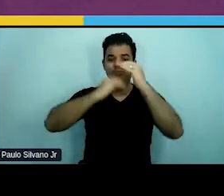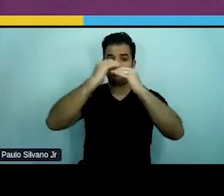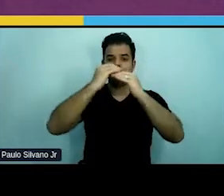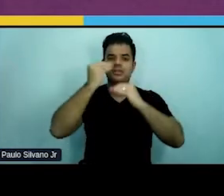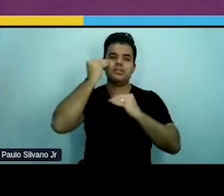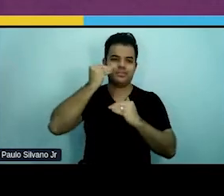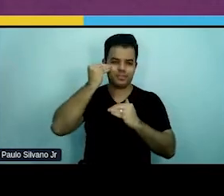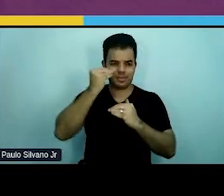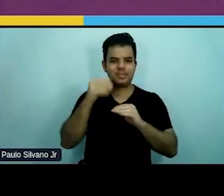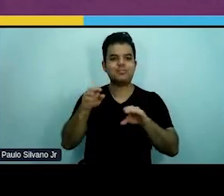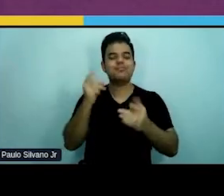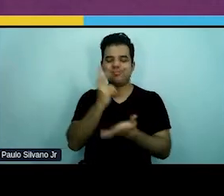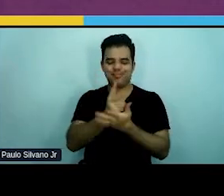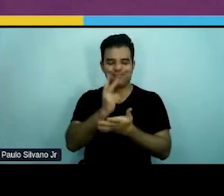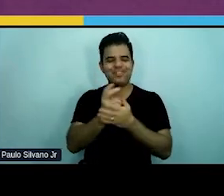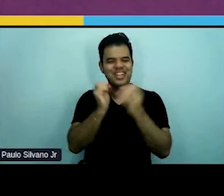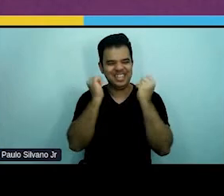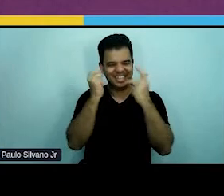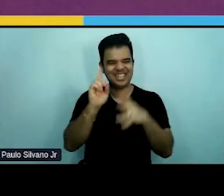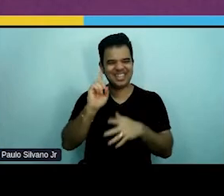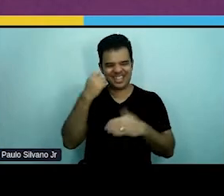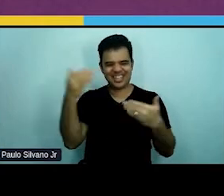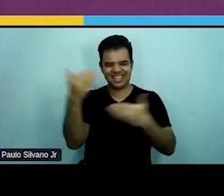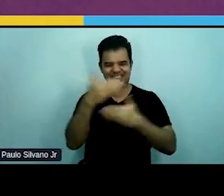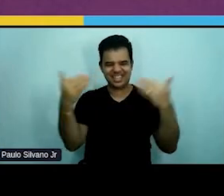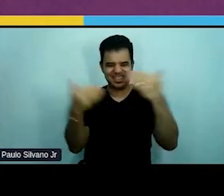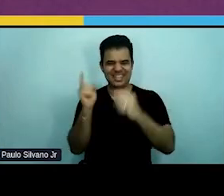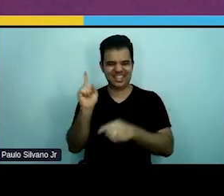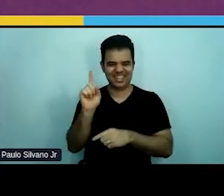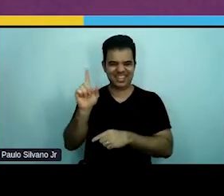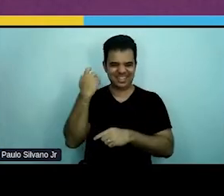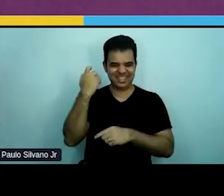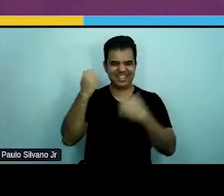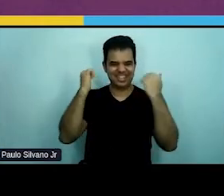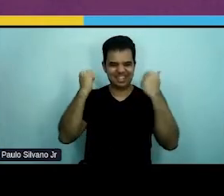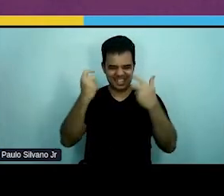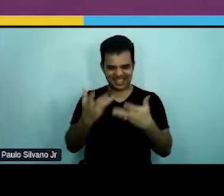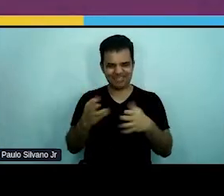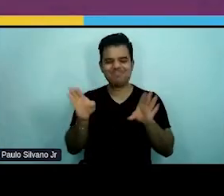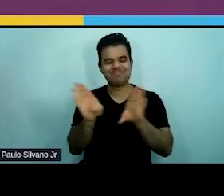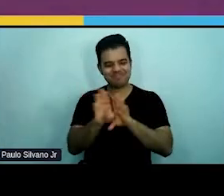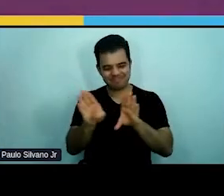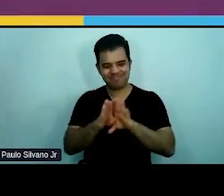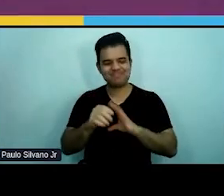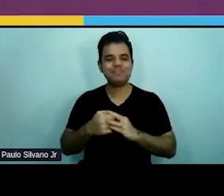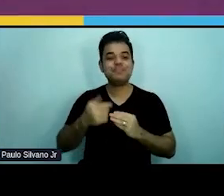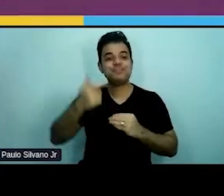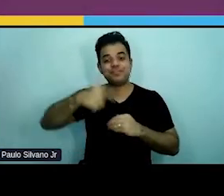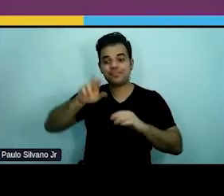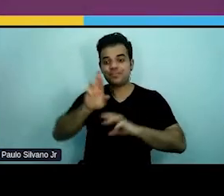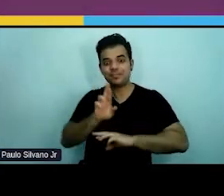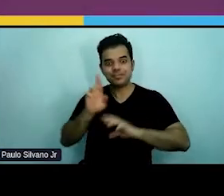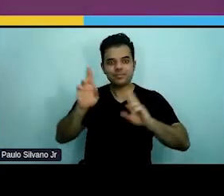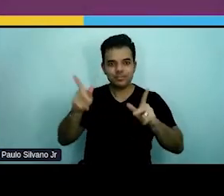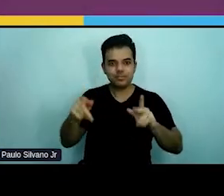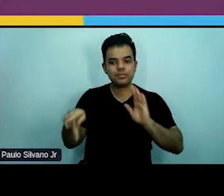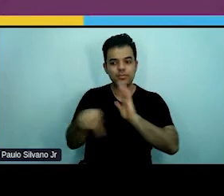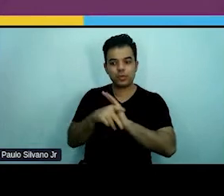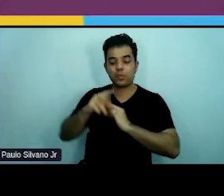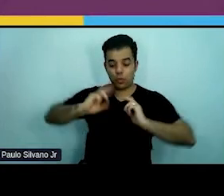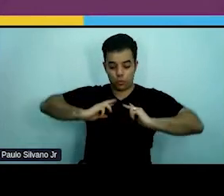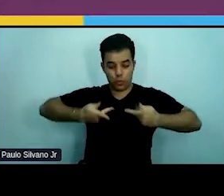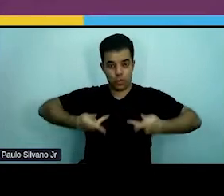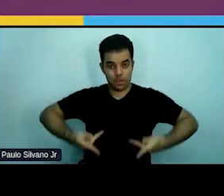que foi o que eu acabei de comentar no slide anterior. E diferentemente, né, do caso humano, como